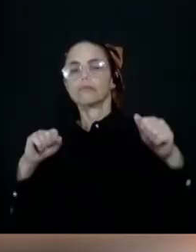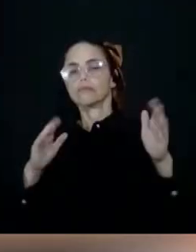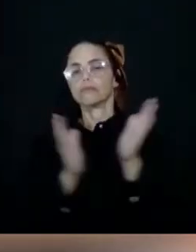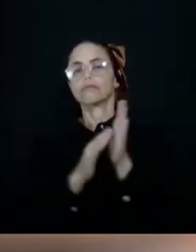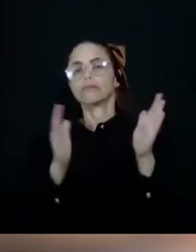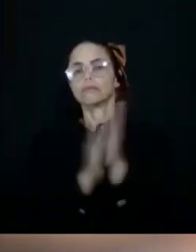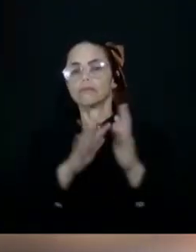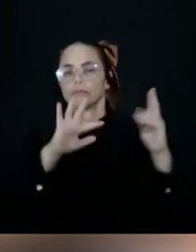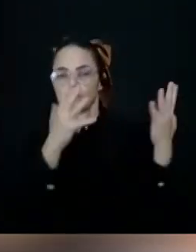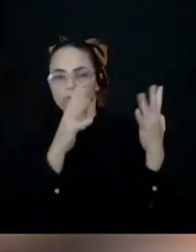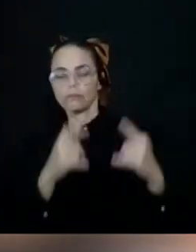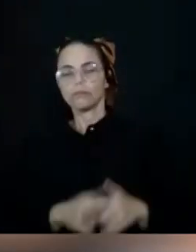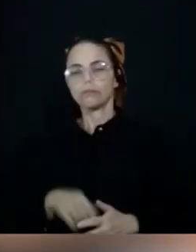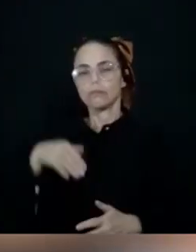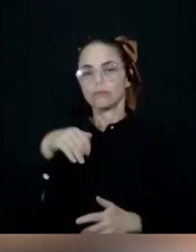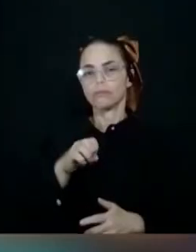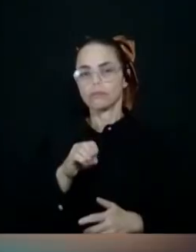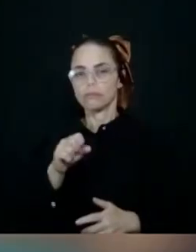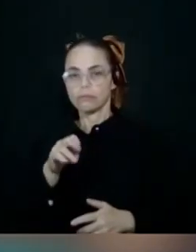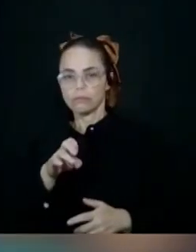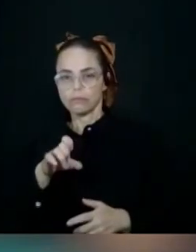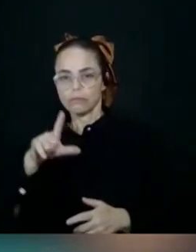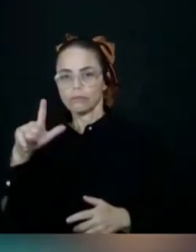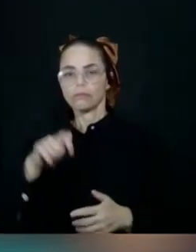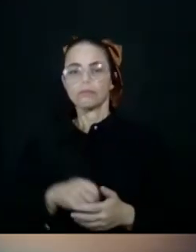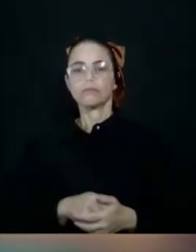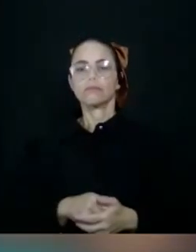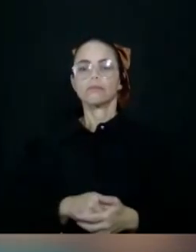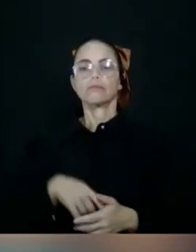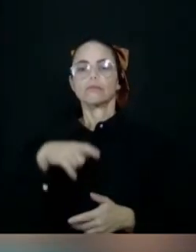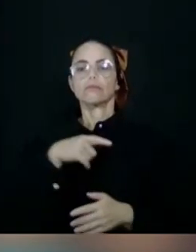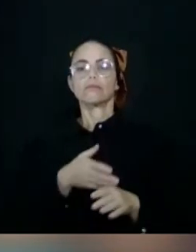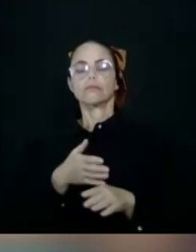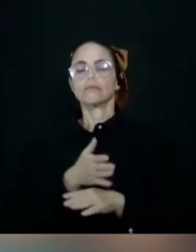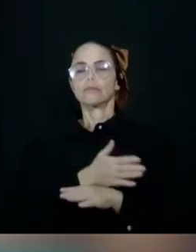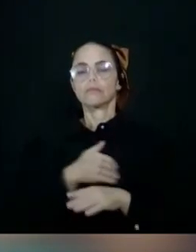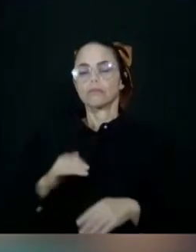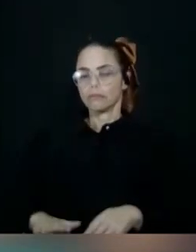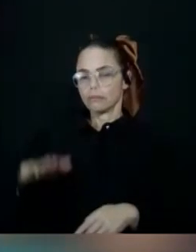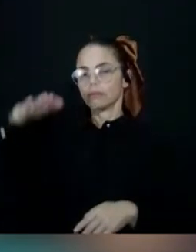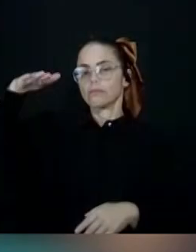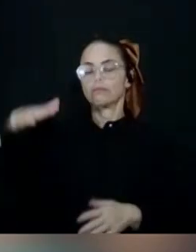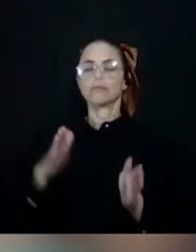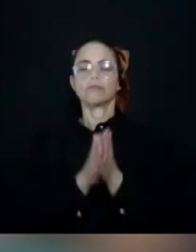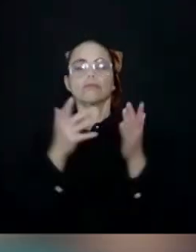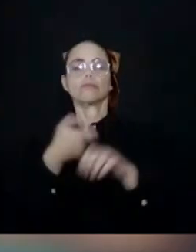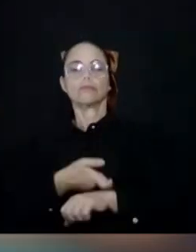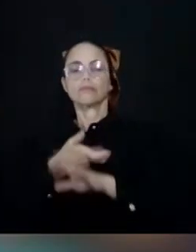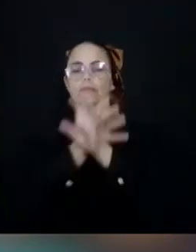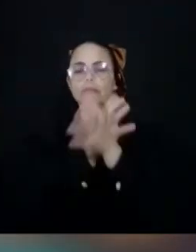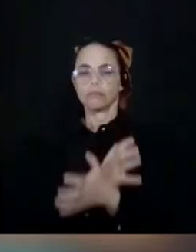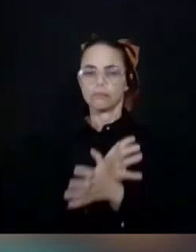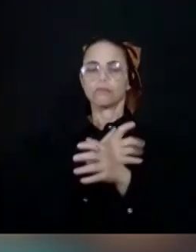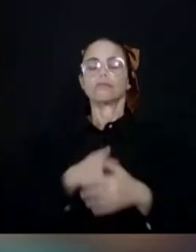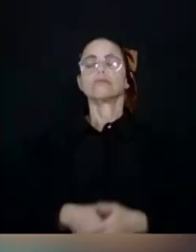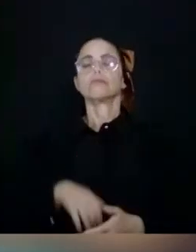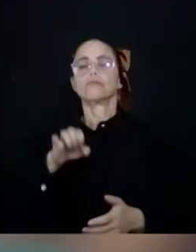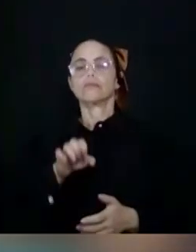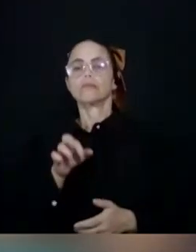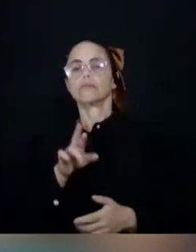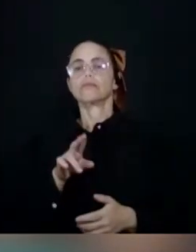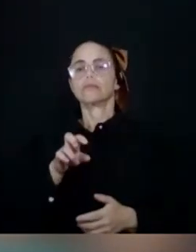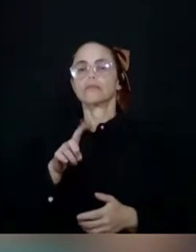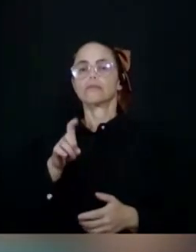Manuel Ferraz de Campos Sales. Desde uma infância marcada por pobreza extrema, o senhor Orides demonstrou exatamente